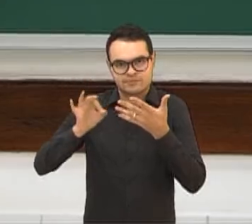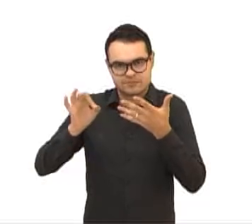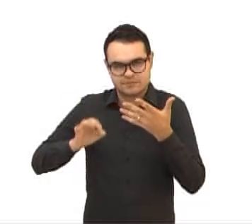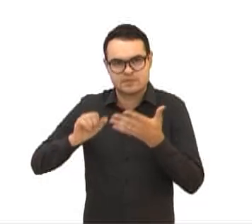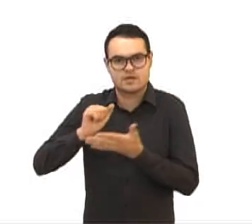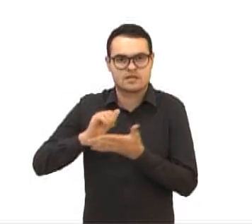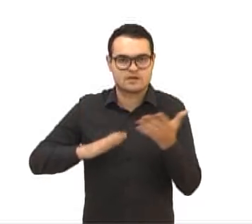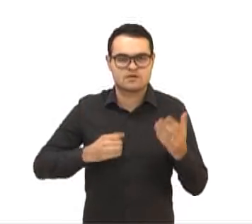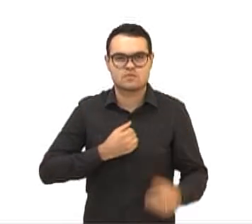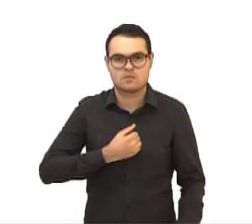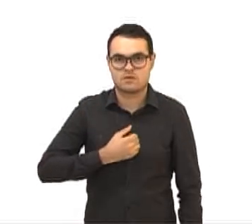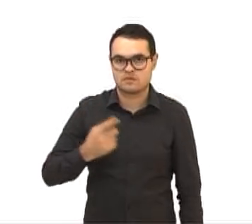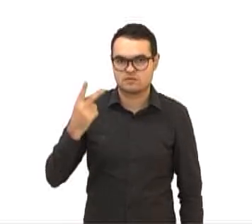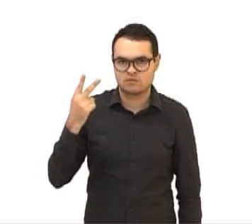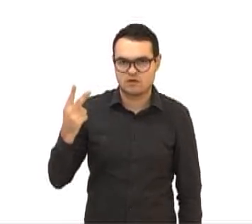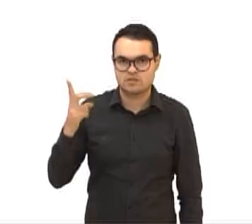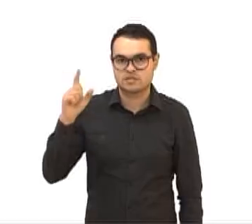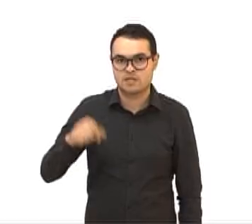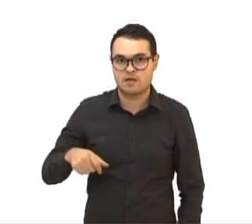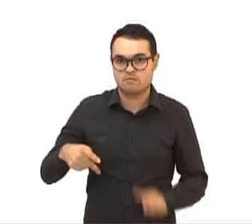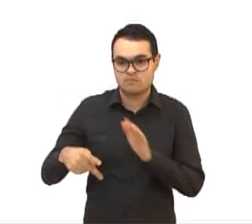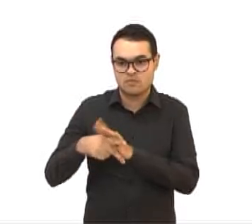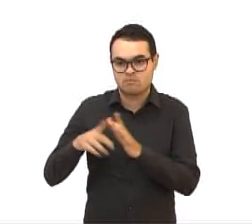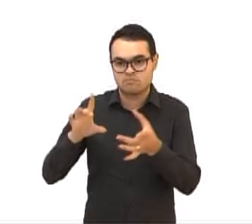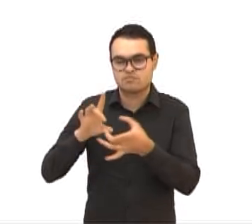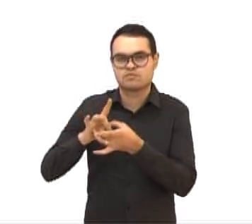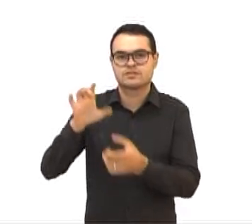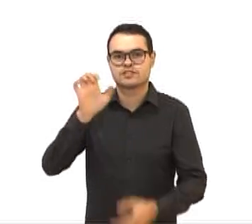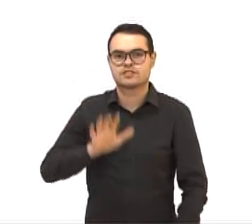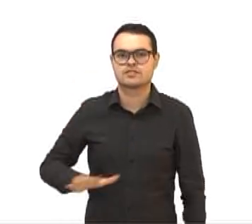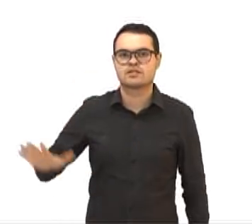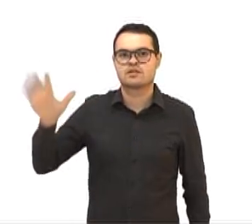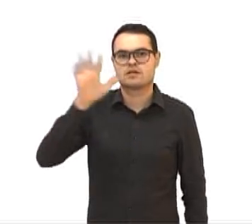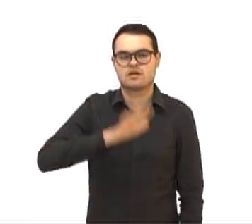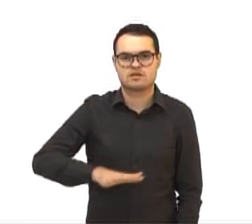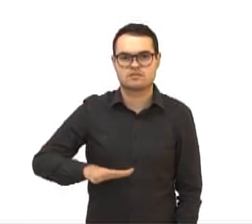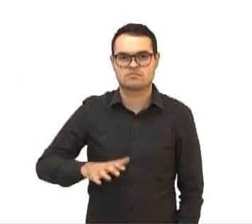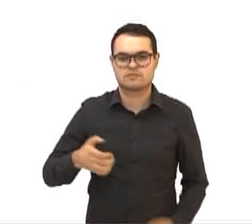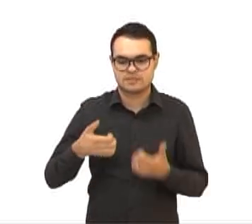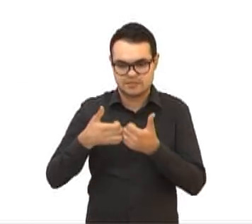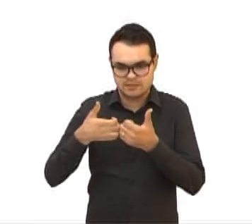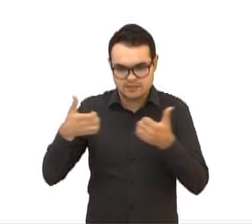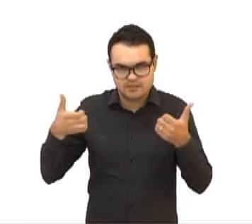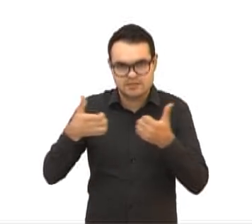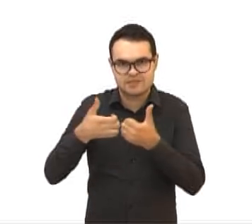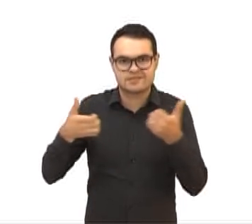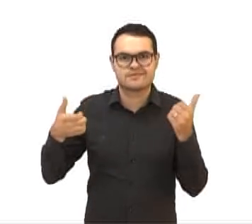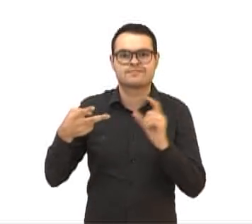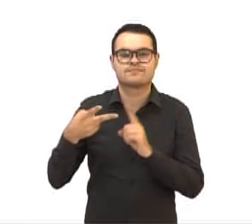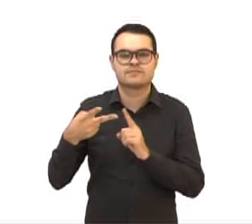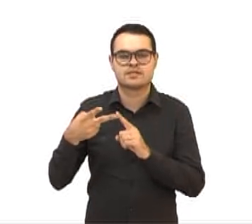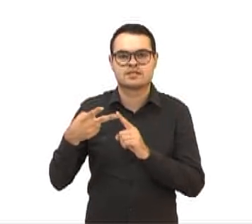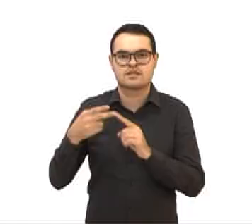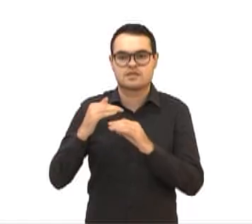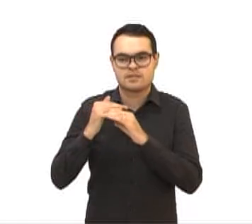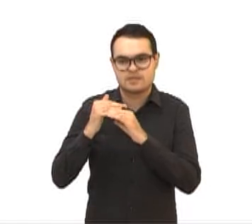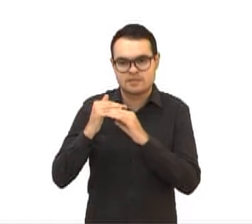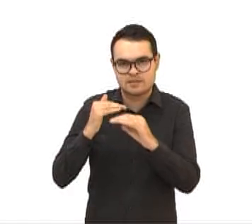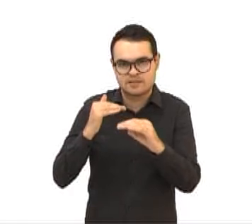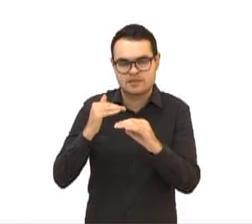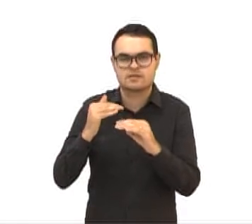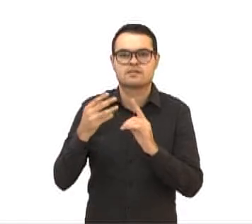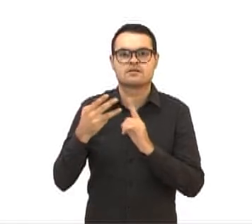Então, atividade 2, são propriedades gerais da matéria. Elasticidade, inércia e